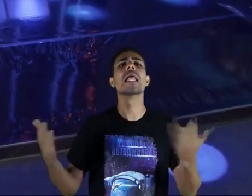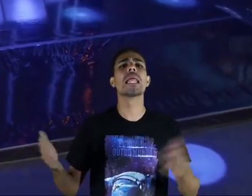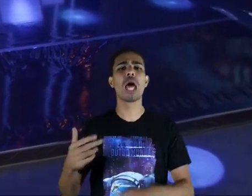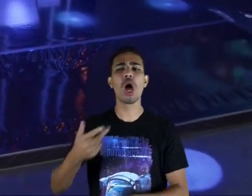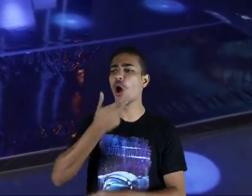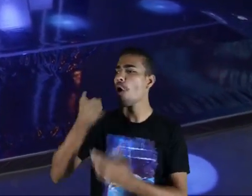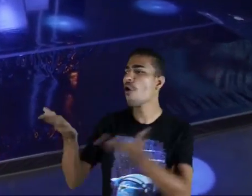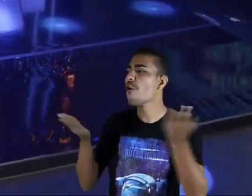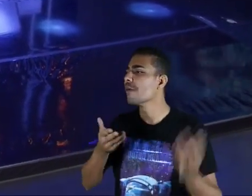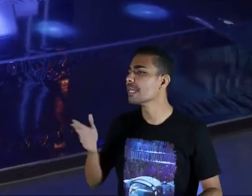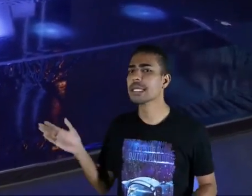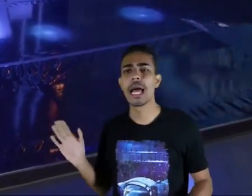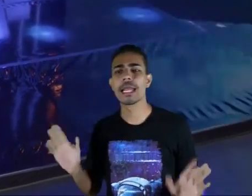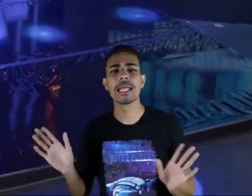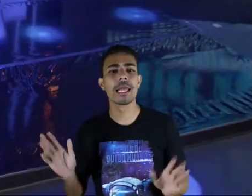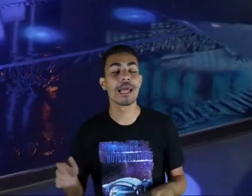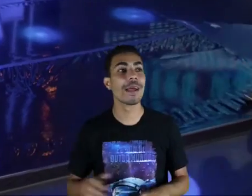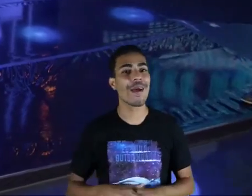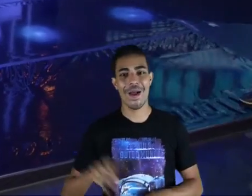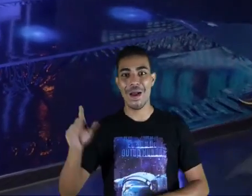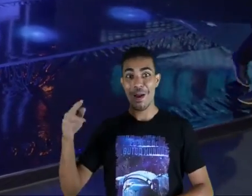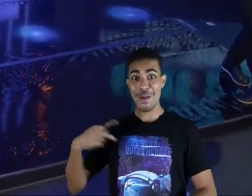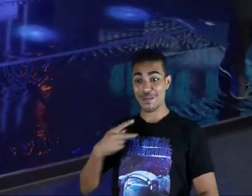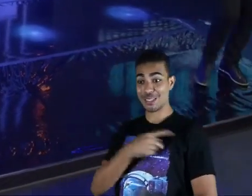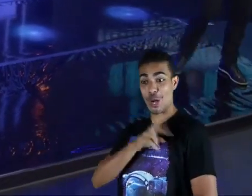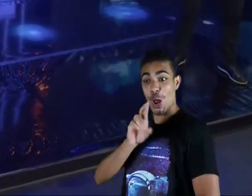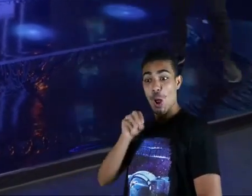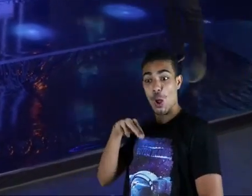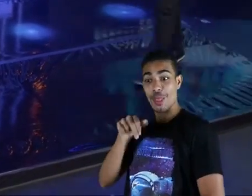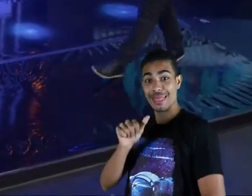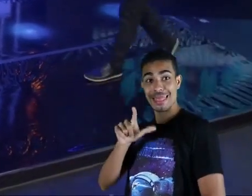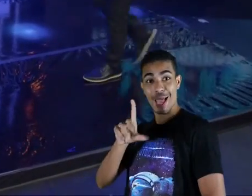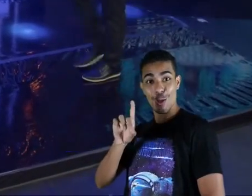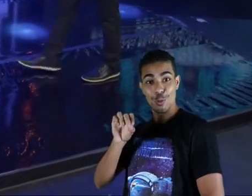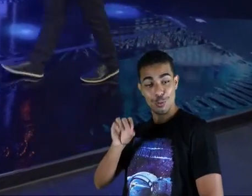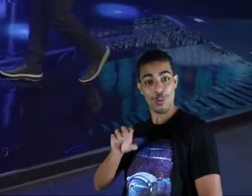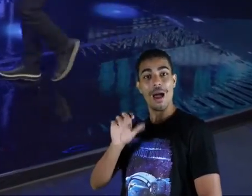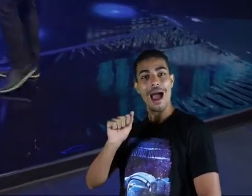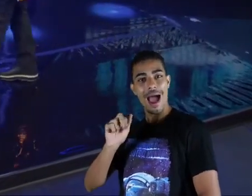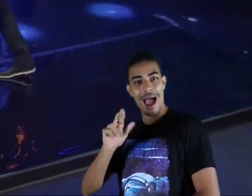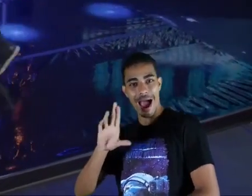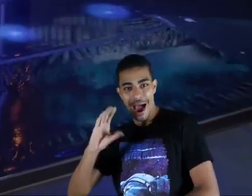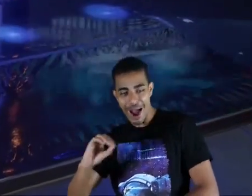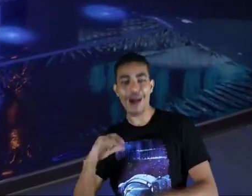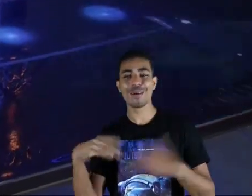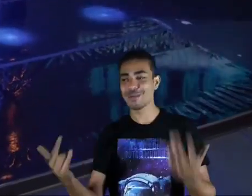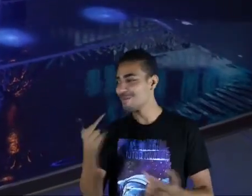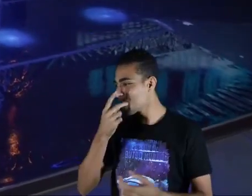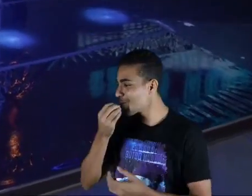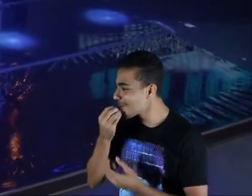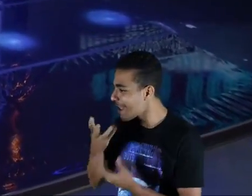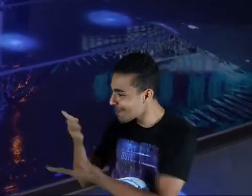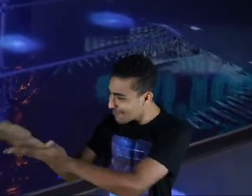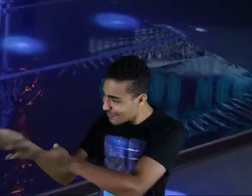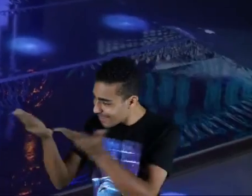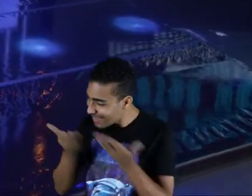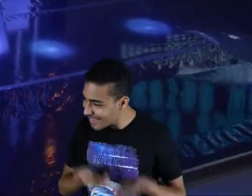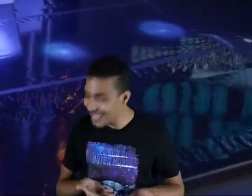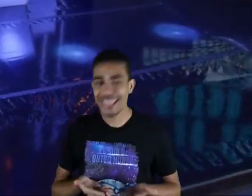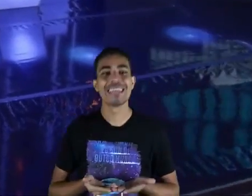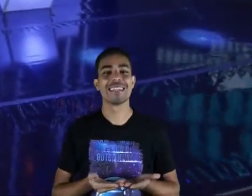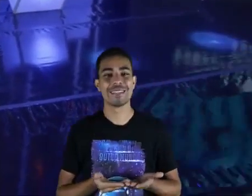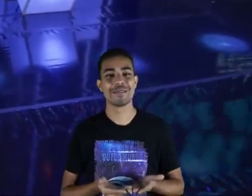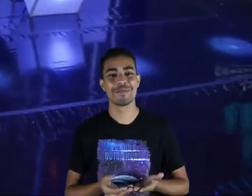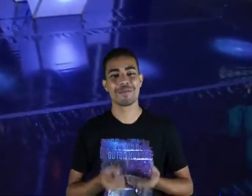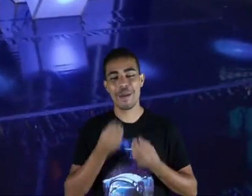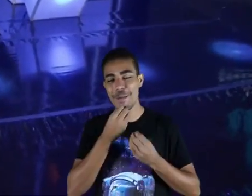convidado? Meu convidado de agora, olha só, pastor Ronaldo Arco. Seja bem-vindo, pastor. Tudo bem? Tudo bem, e você?